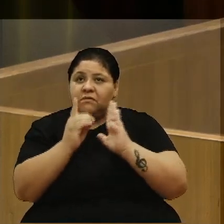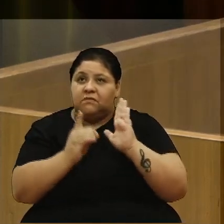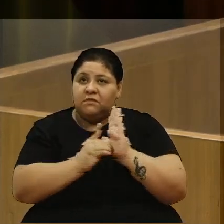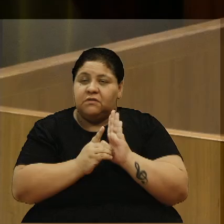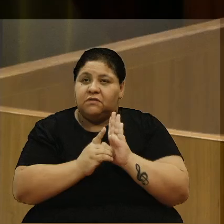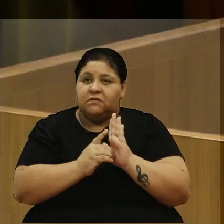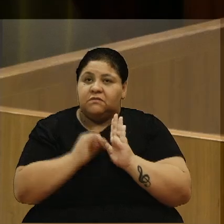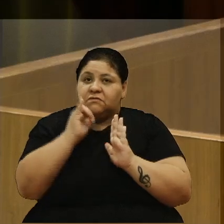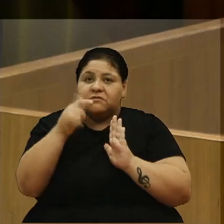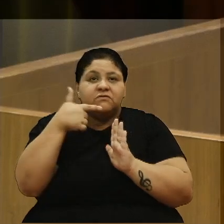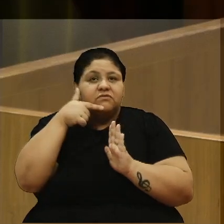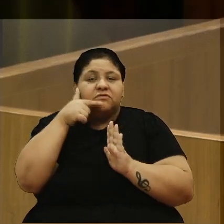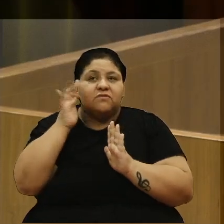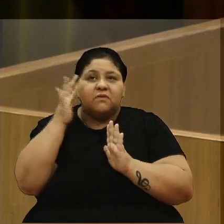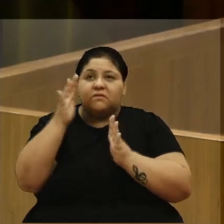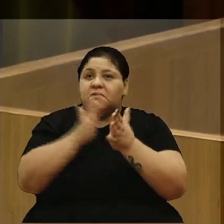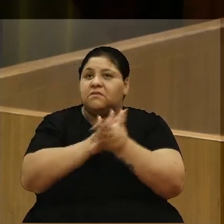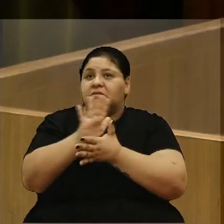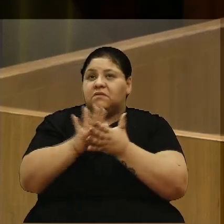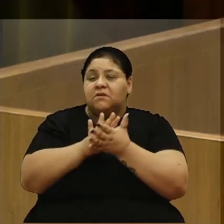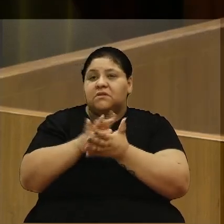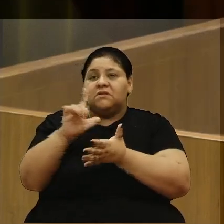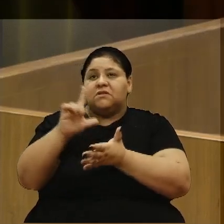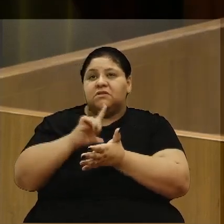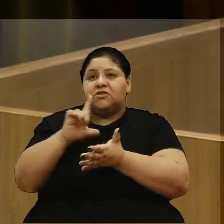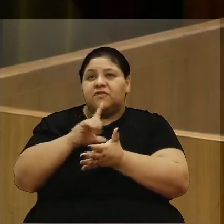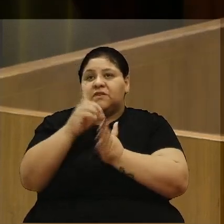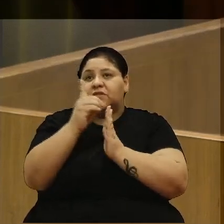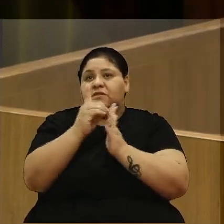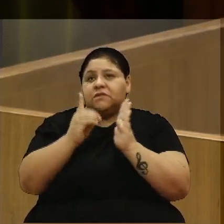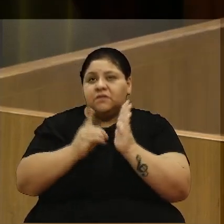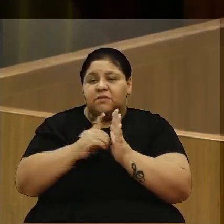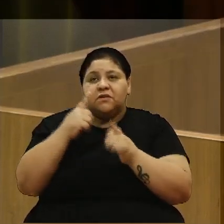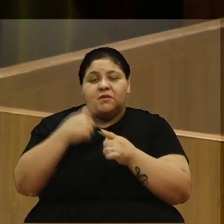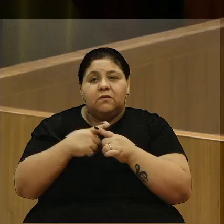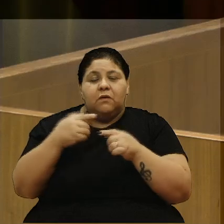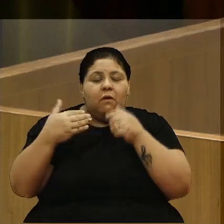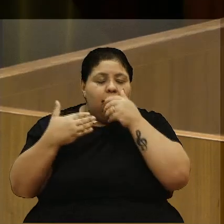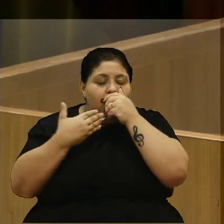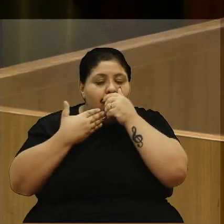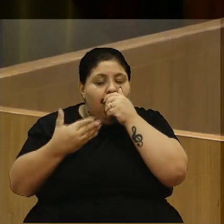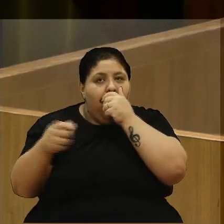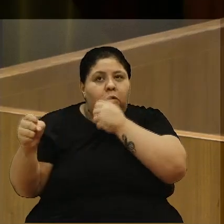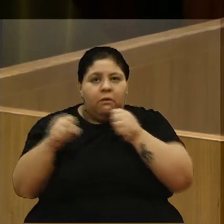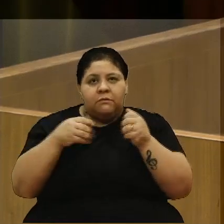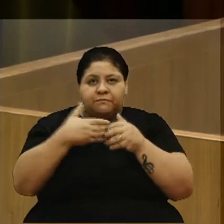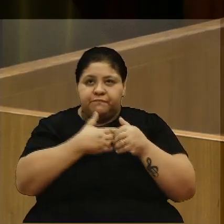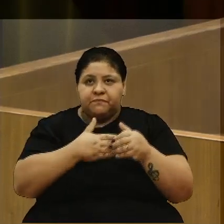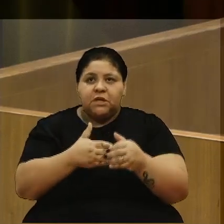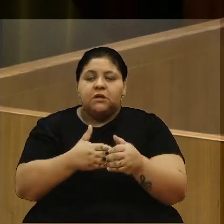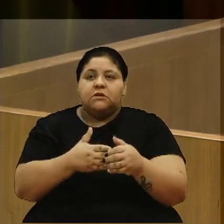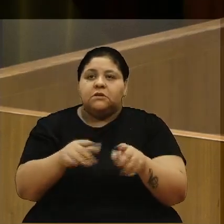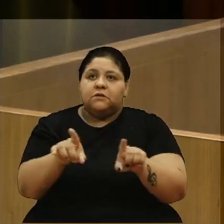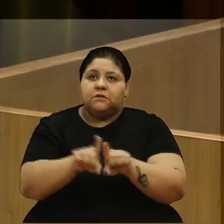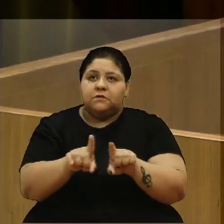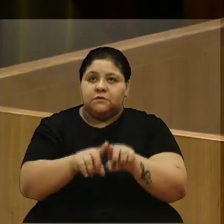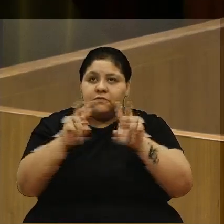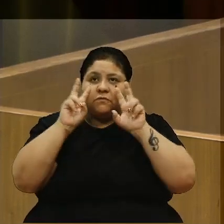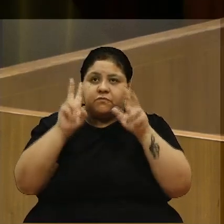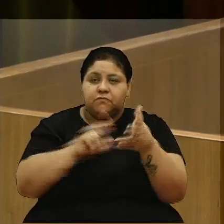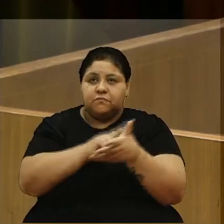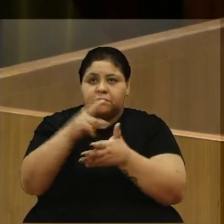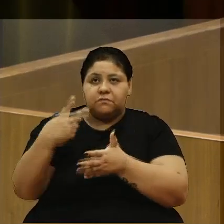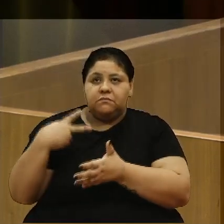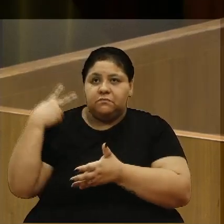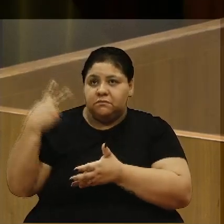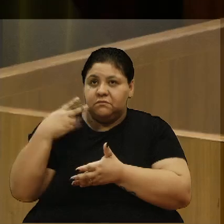disseram que não ia acontecer mais a força-tarefa enquanto não houvesse o decreto, porque eu solicitei que nós pudéssemos acompanhar a força-tarefa. Vejo que vários